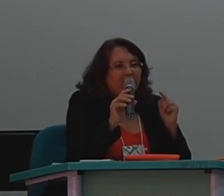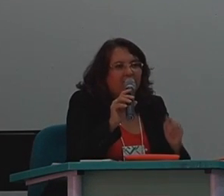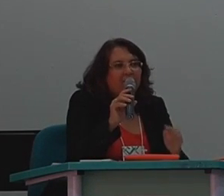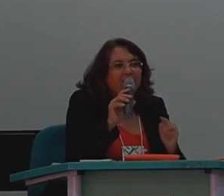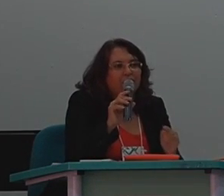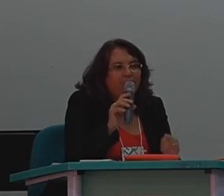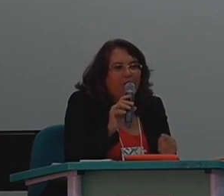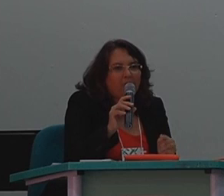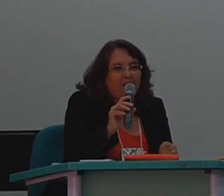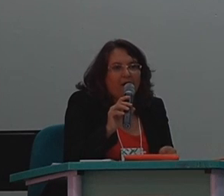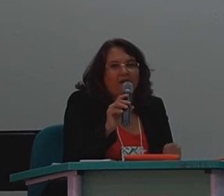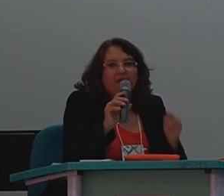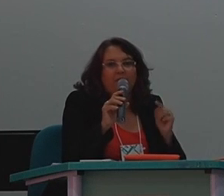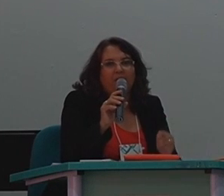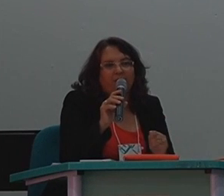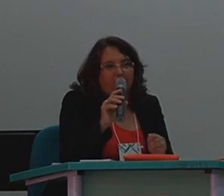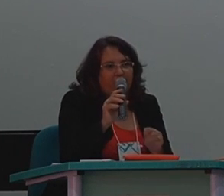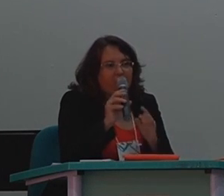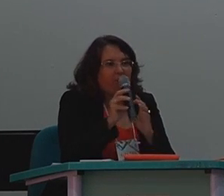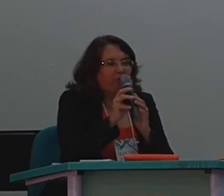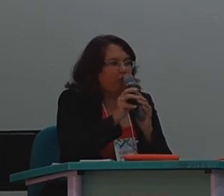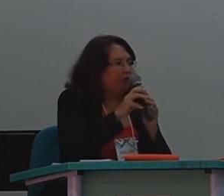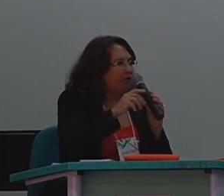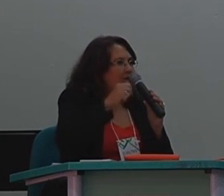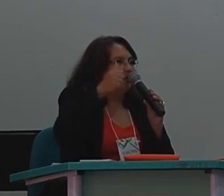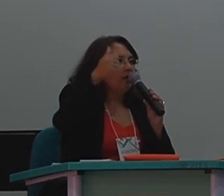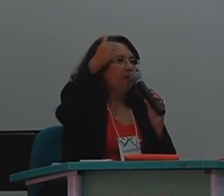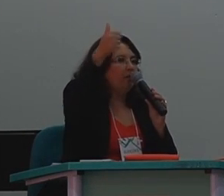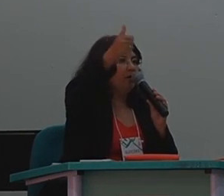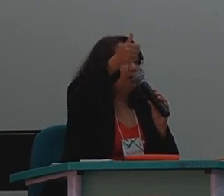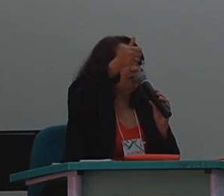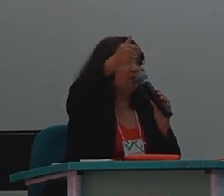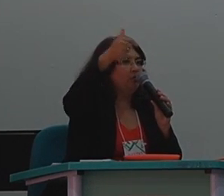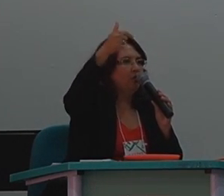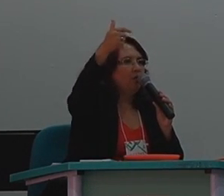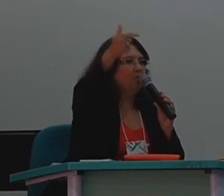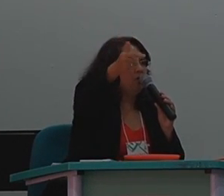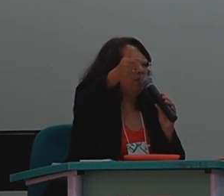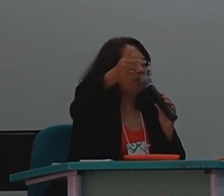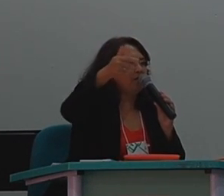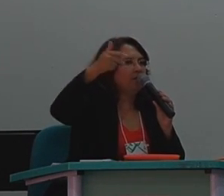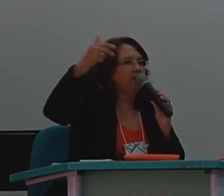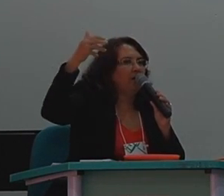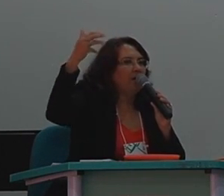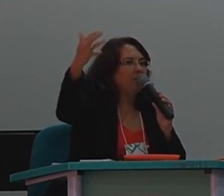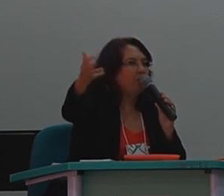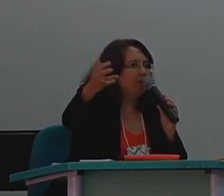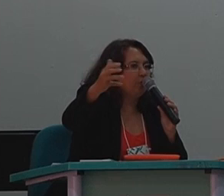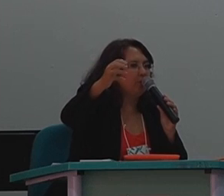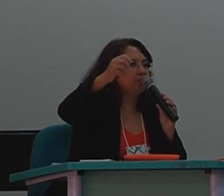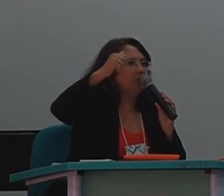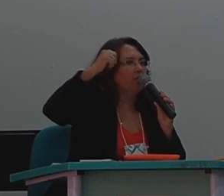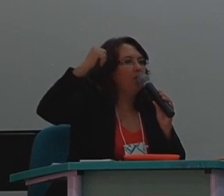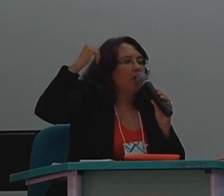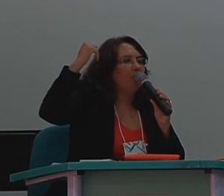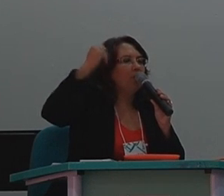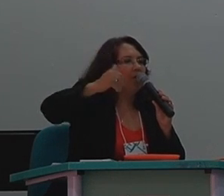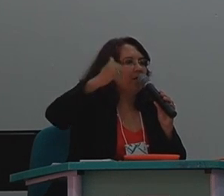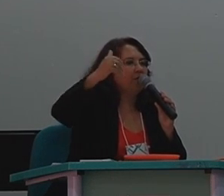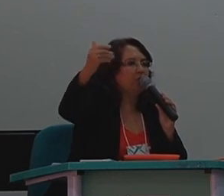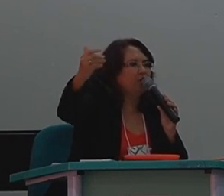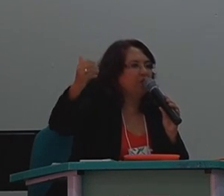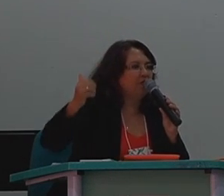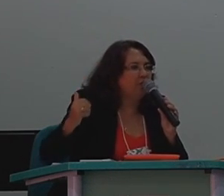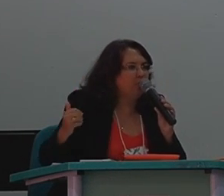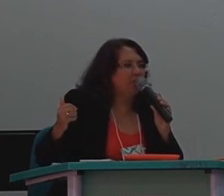que se transformar em benefício para o estudante. Bom ensino, boa pesquisa, boa extensão,